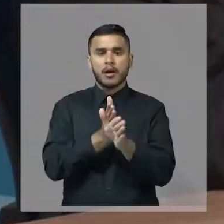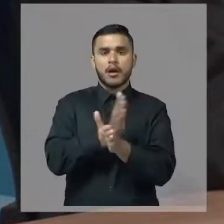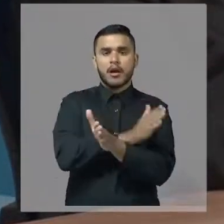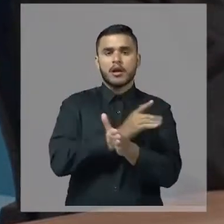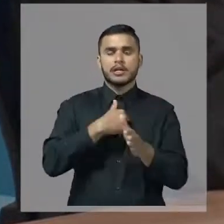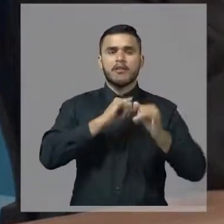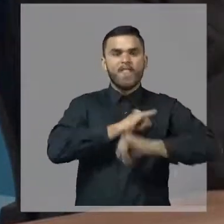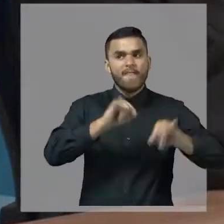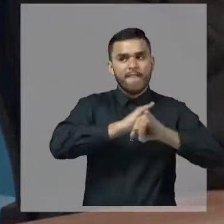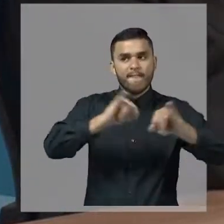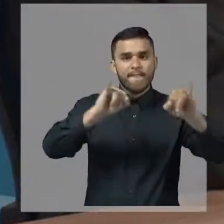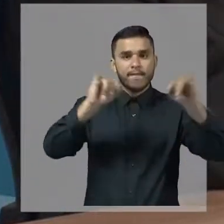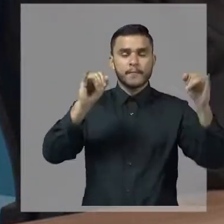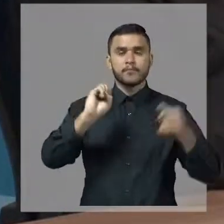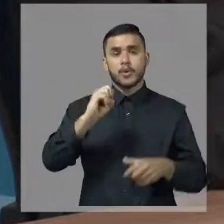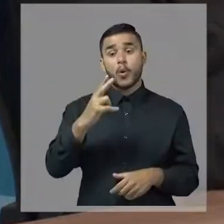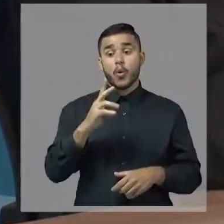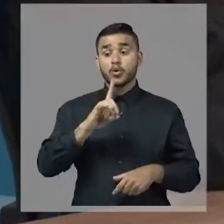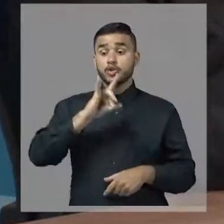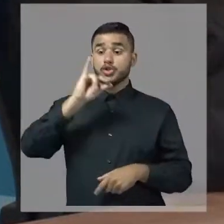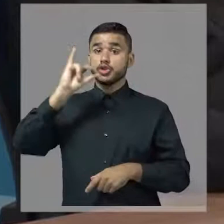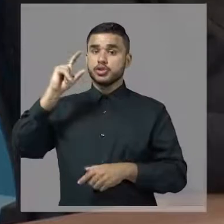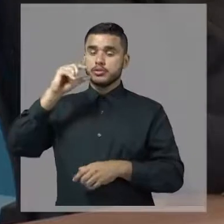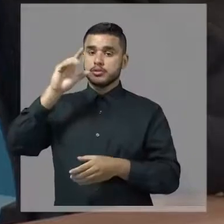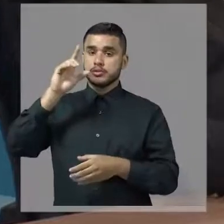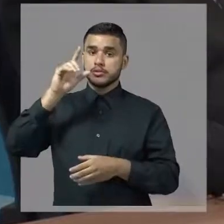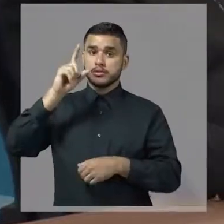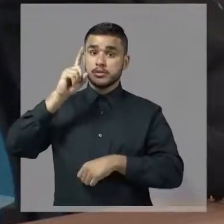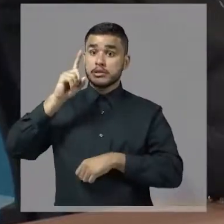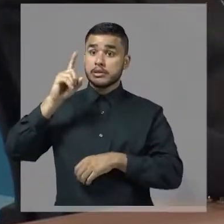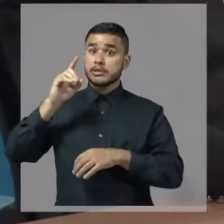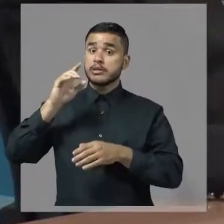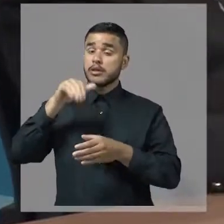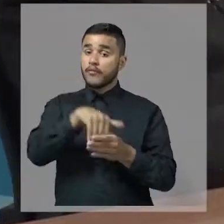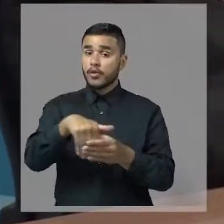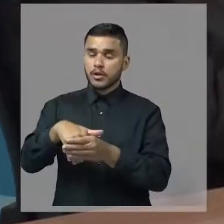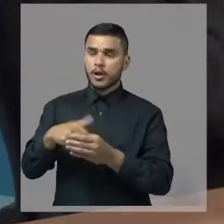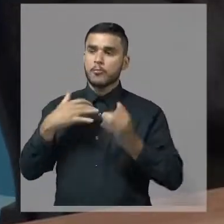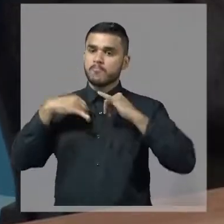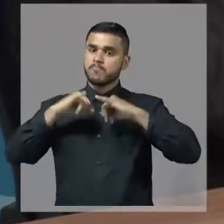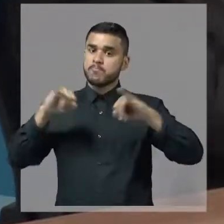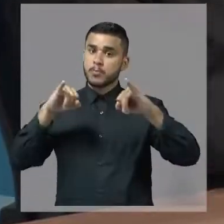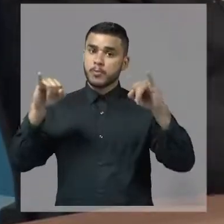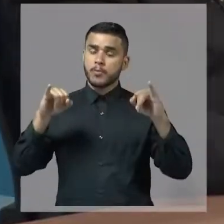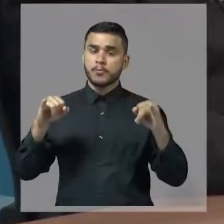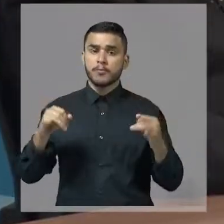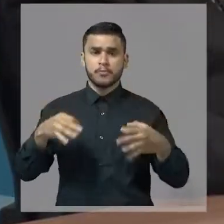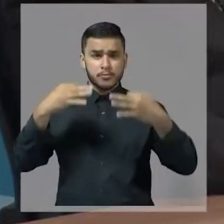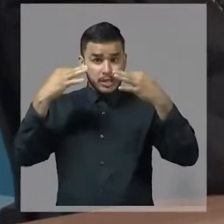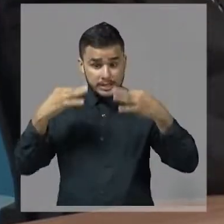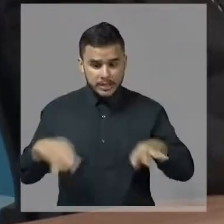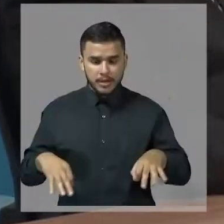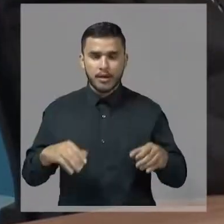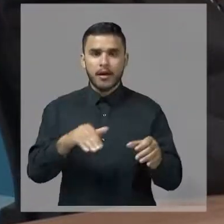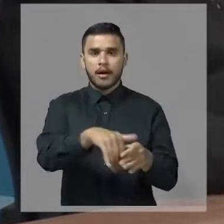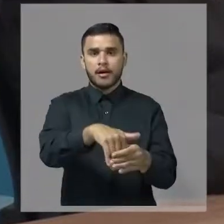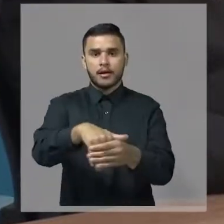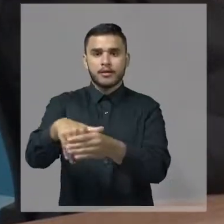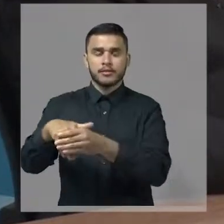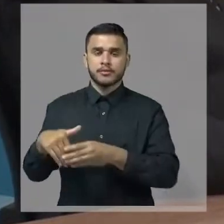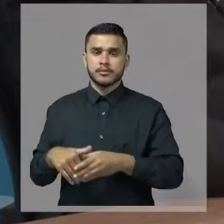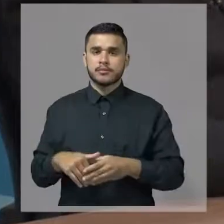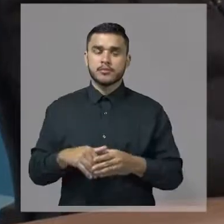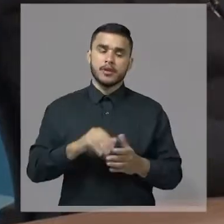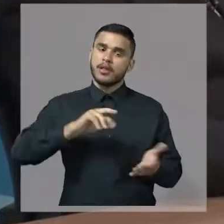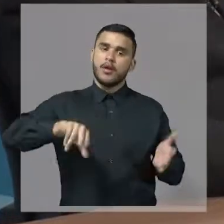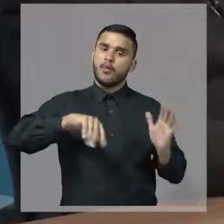cima do dia da eleição. Estou errado, professor Djalma? Aí sim, é questão puramente eleitoral, mas não